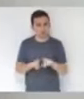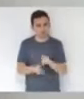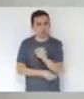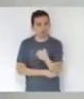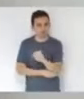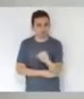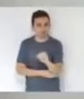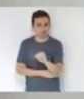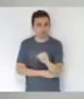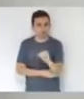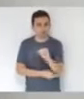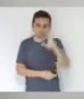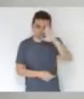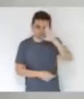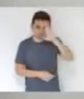Itajaí.